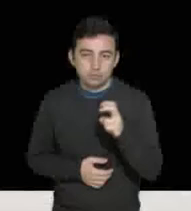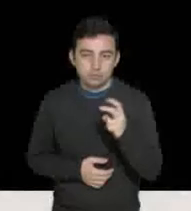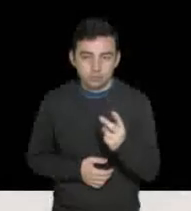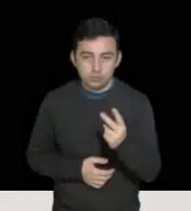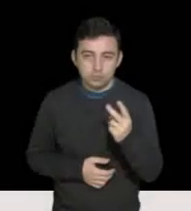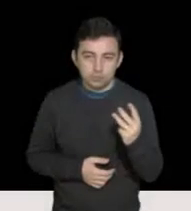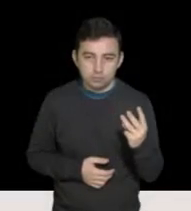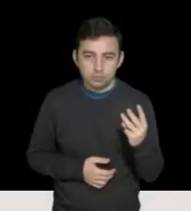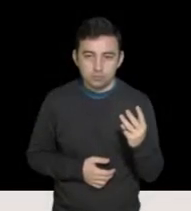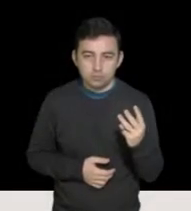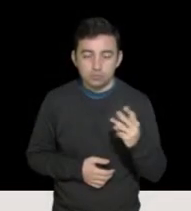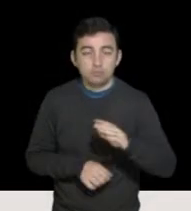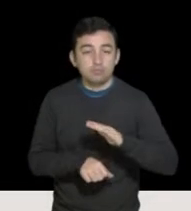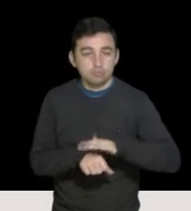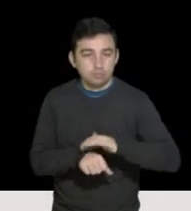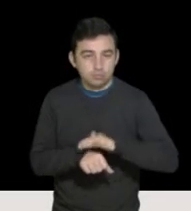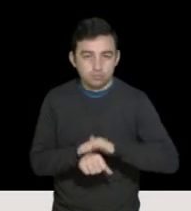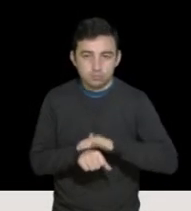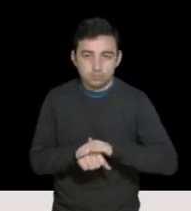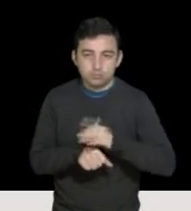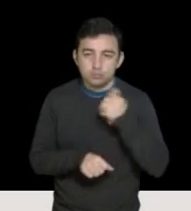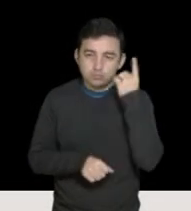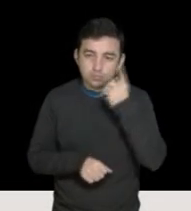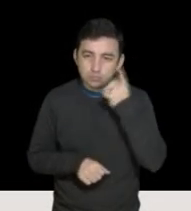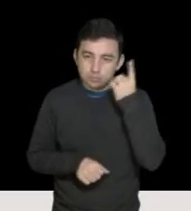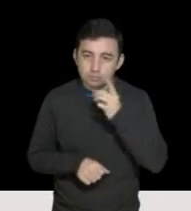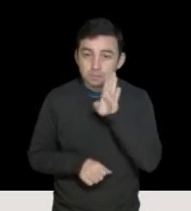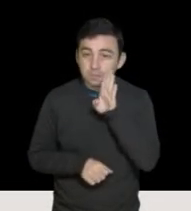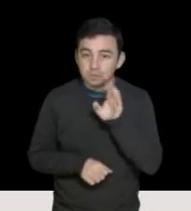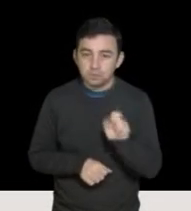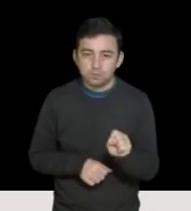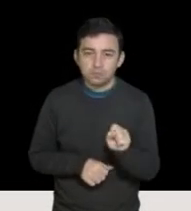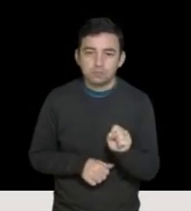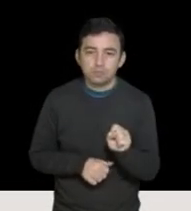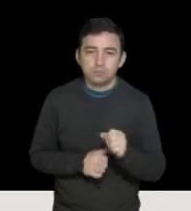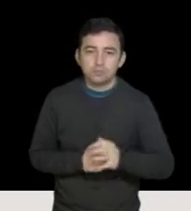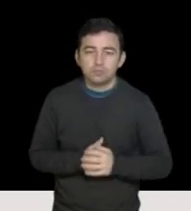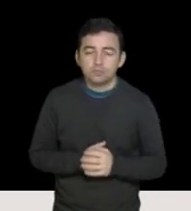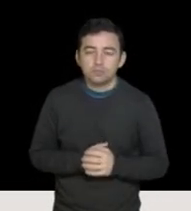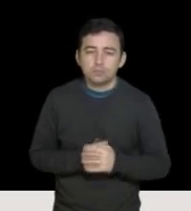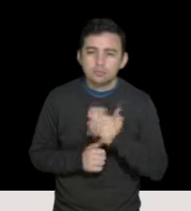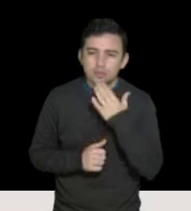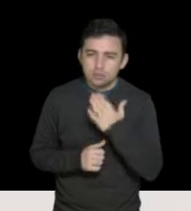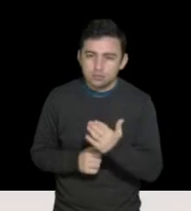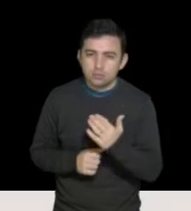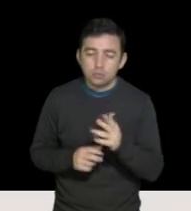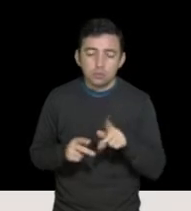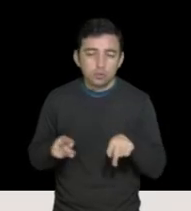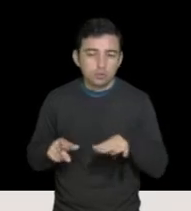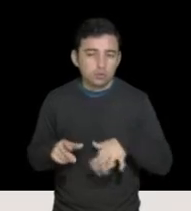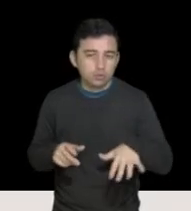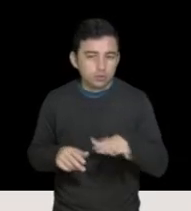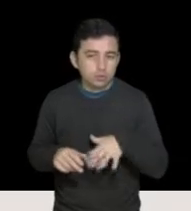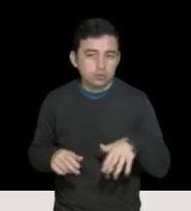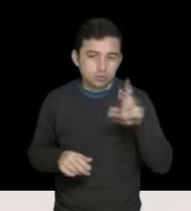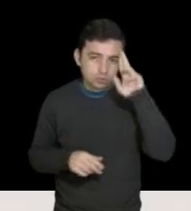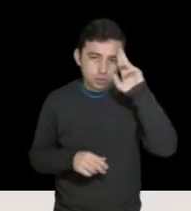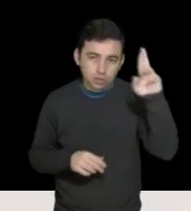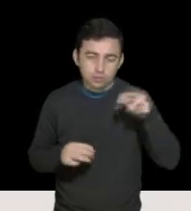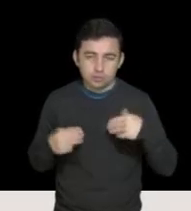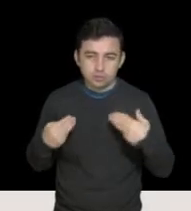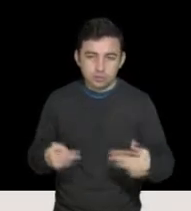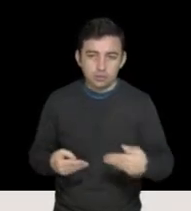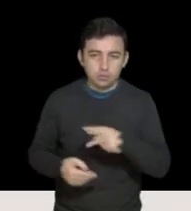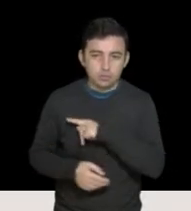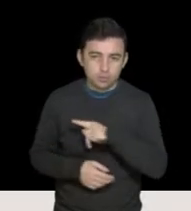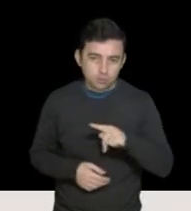523, autor deputado Bruno Souza, apelando ao procurador-chefe do Ministério Público